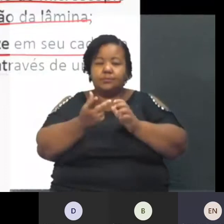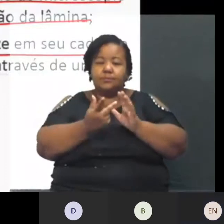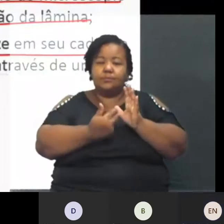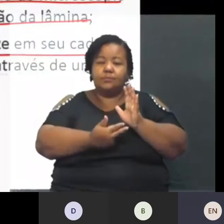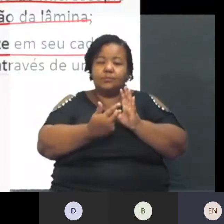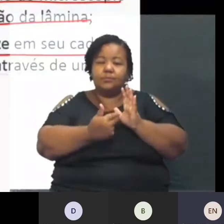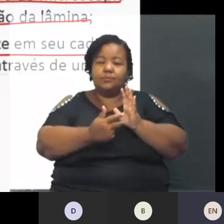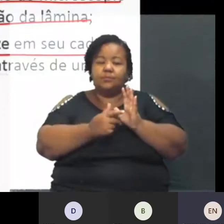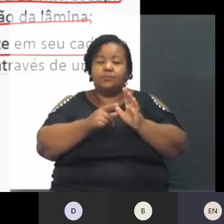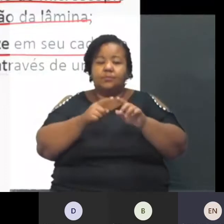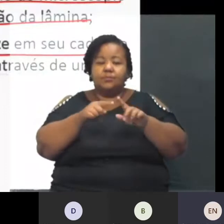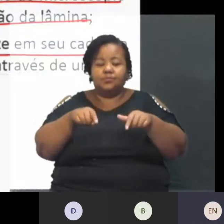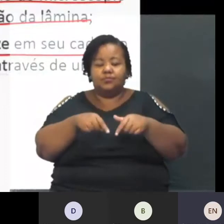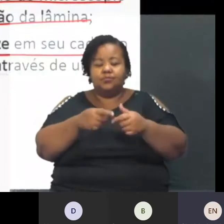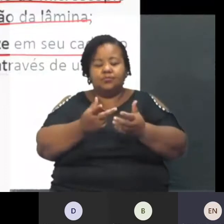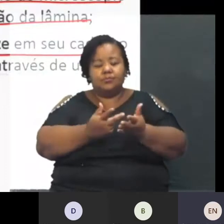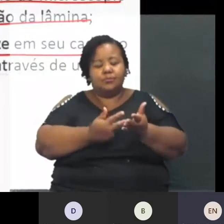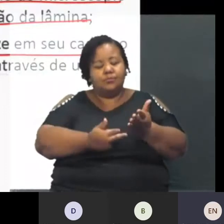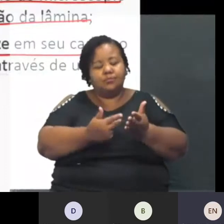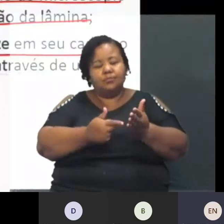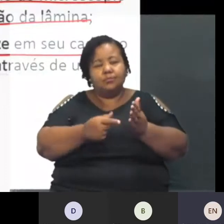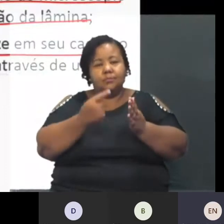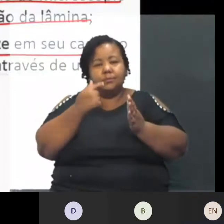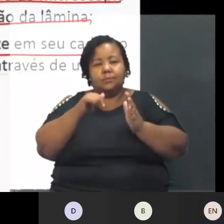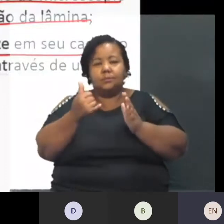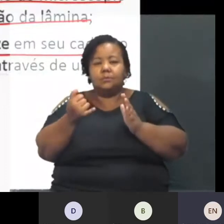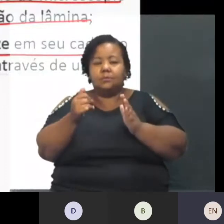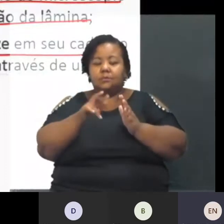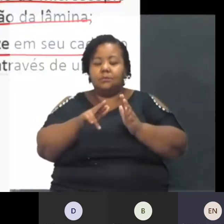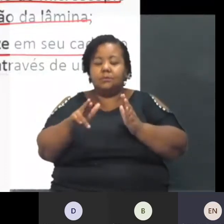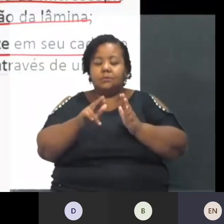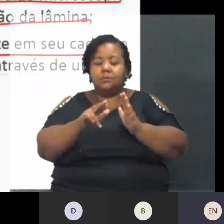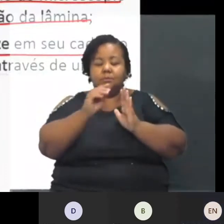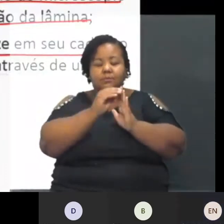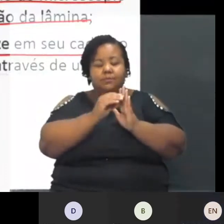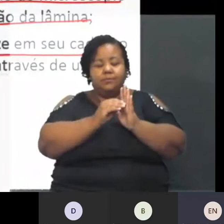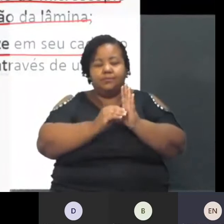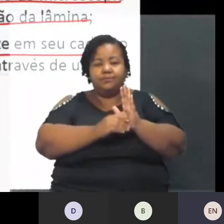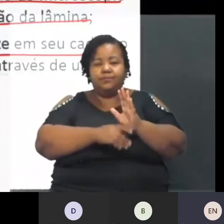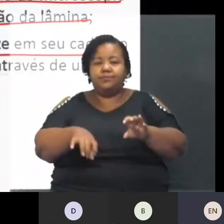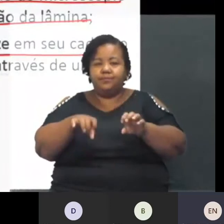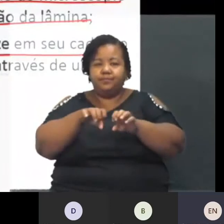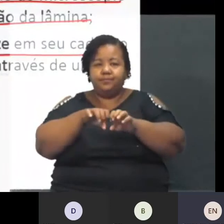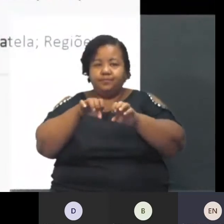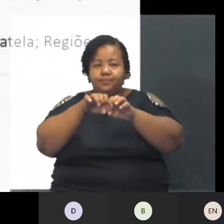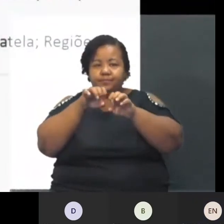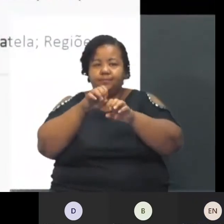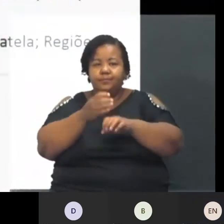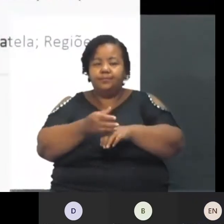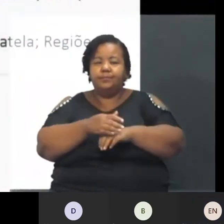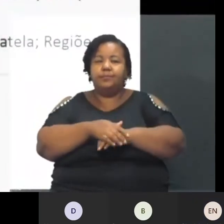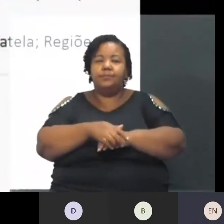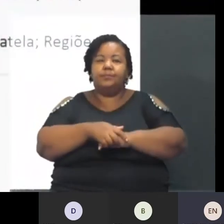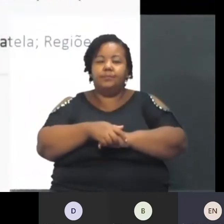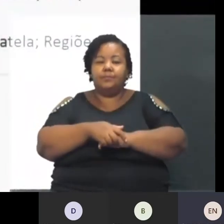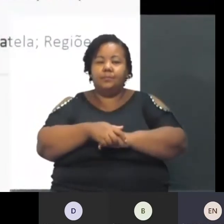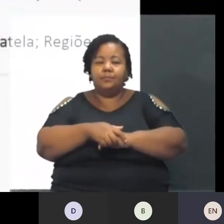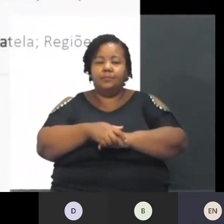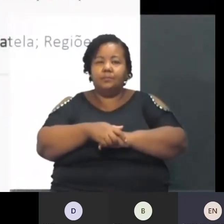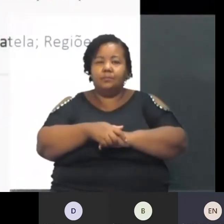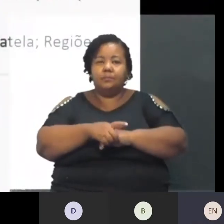caderno, desenhando e identificando as estruturas observadas.